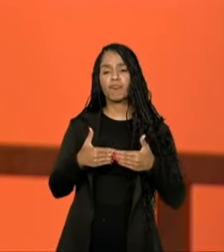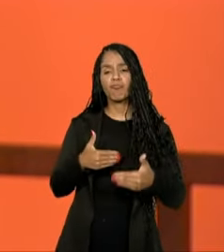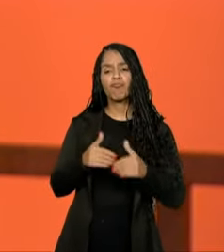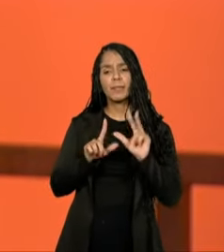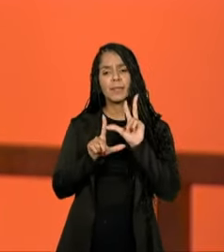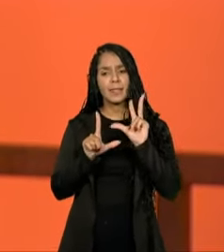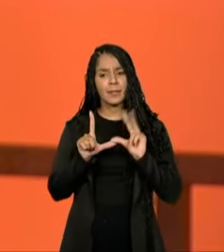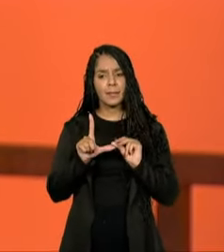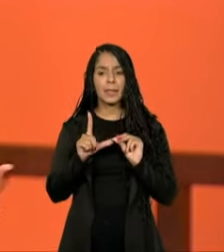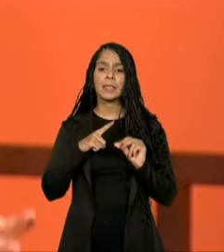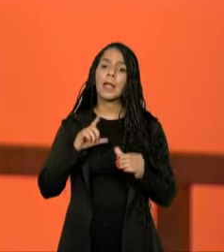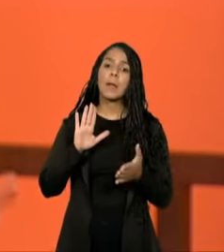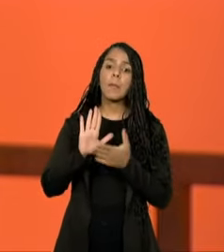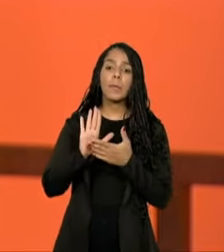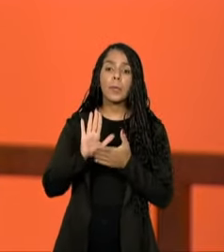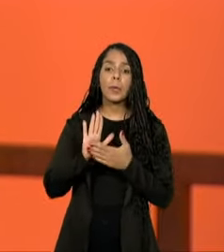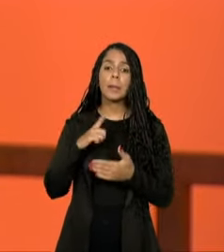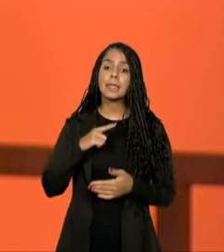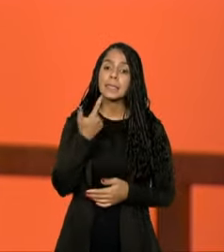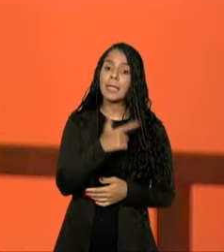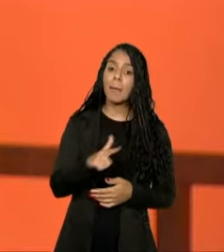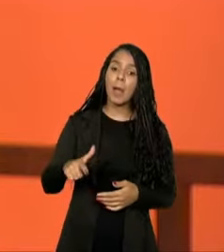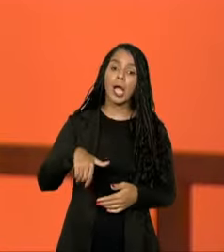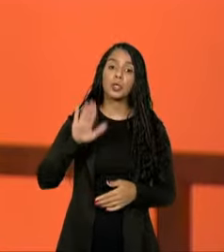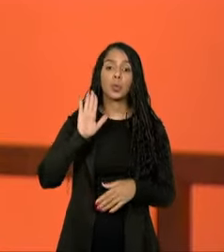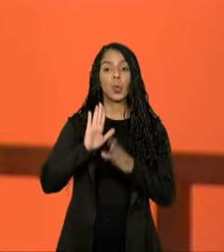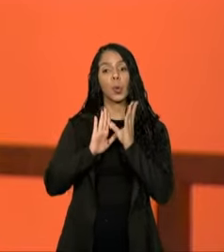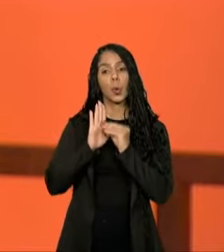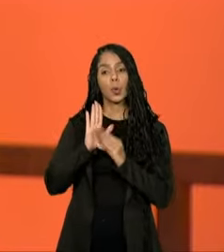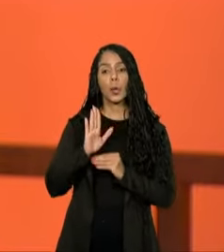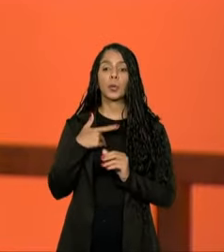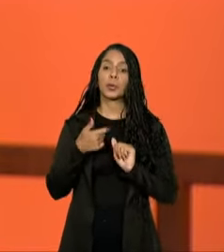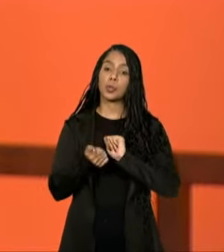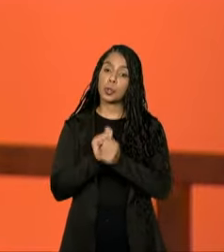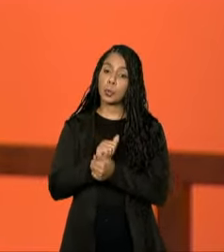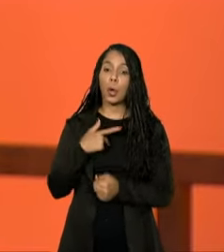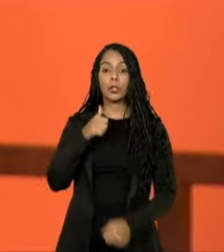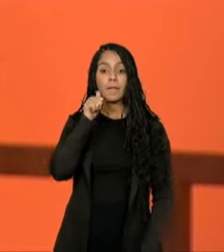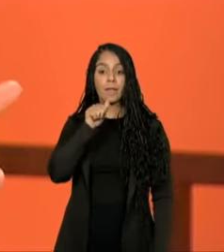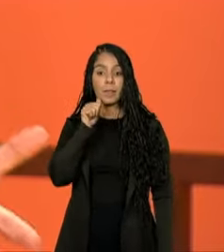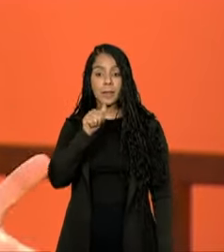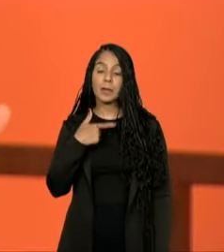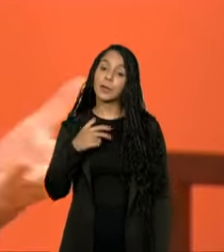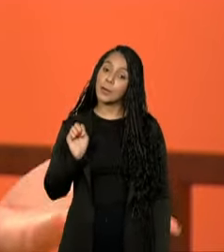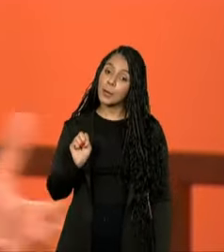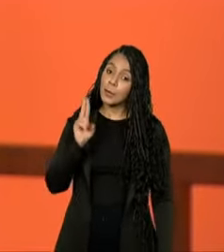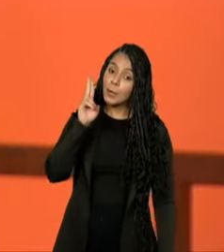Brasil também tem a proposta de trazer mais conteúdos de esportes femininos, né? E eu vou ser a locutora